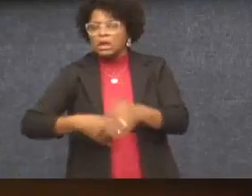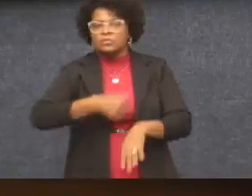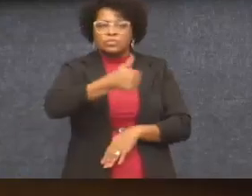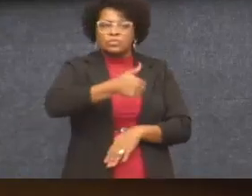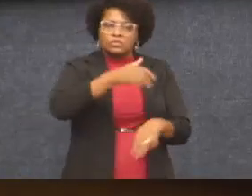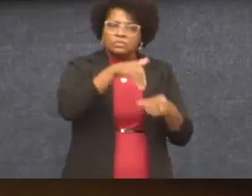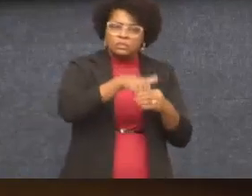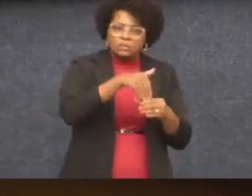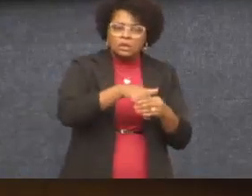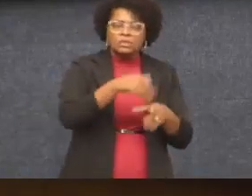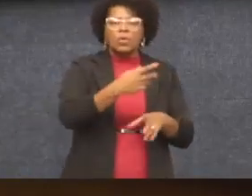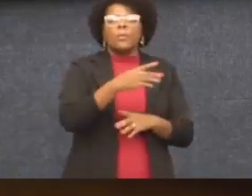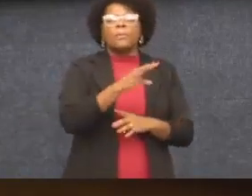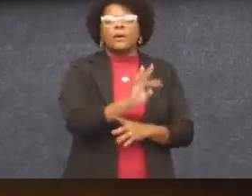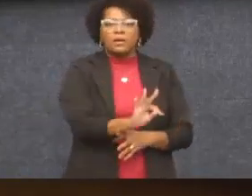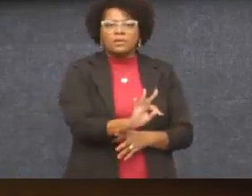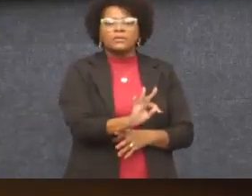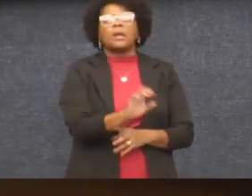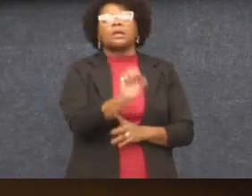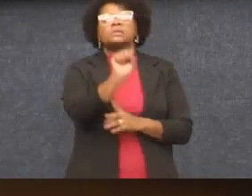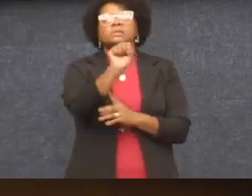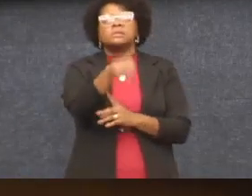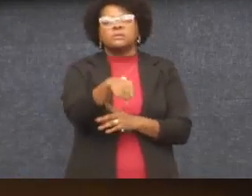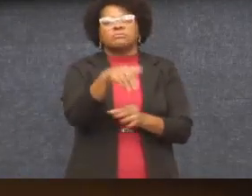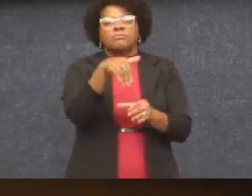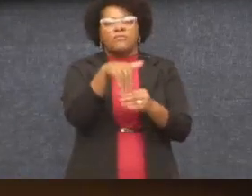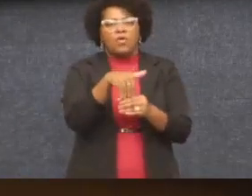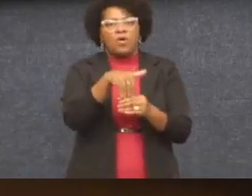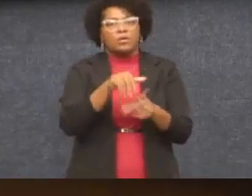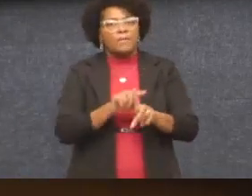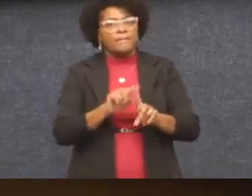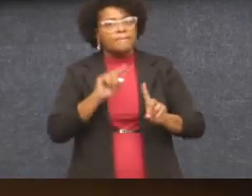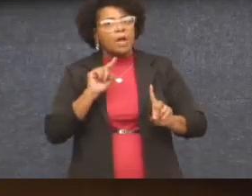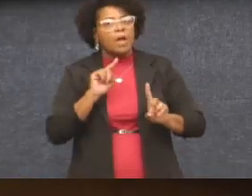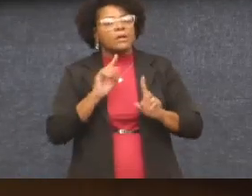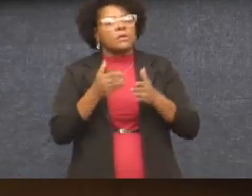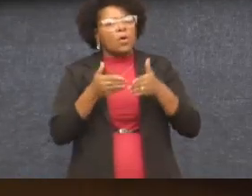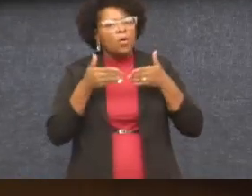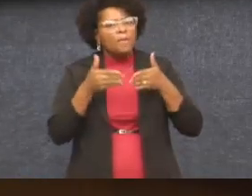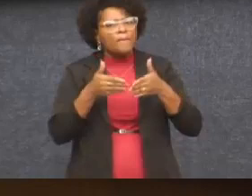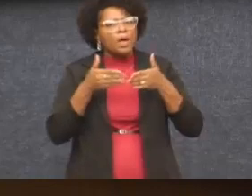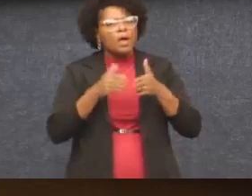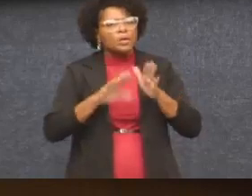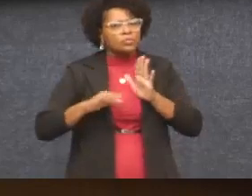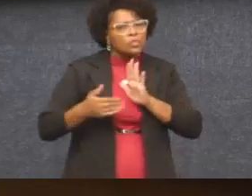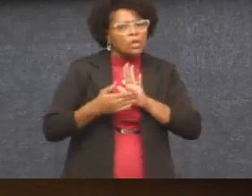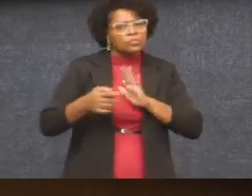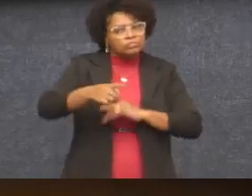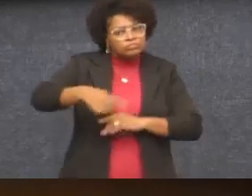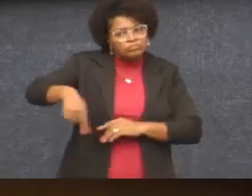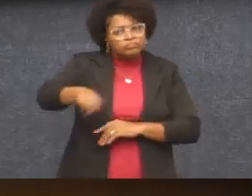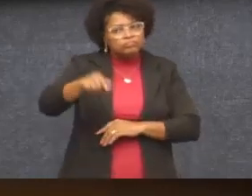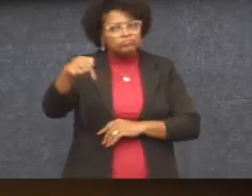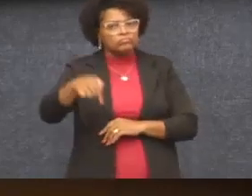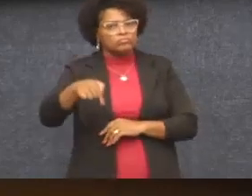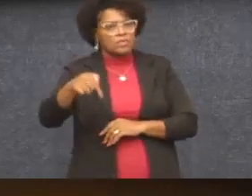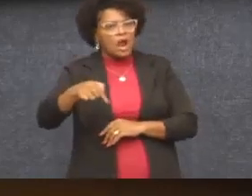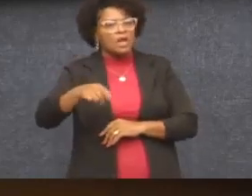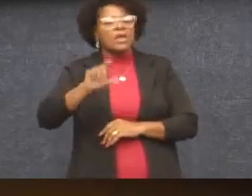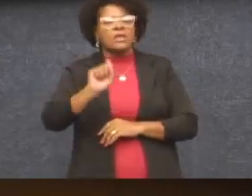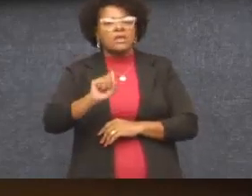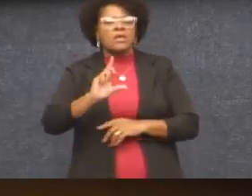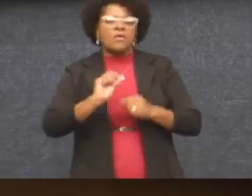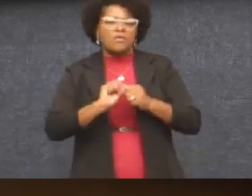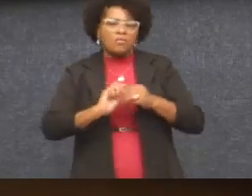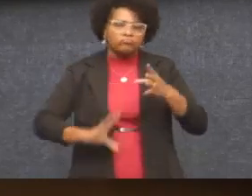dos Trabalhadores encaminha o voto sim, mas peço a todas e a todos os vereadores que leiam as emendas